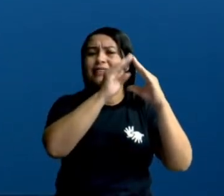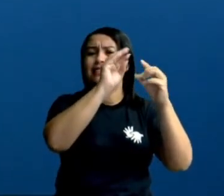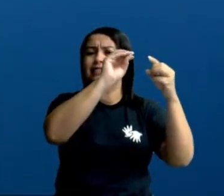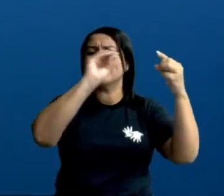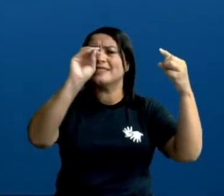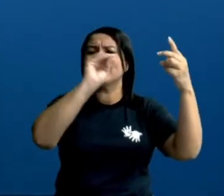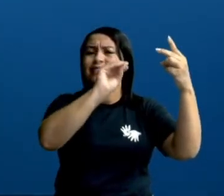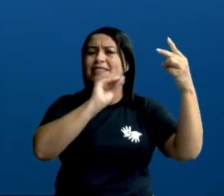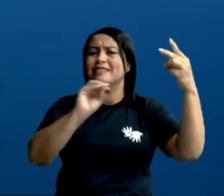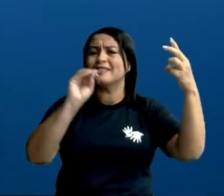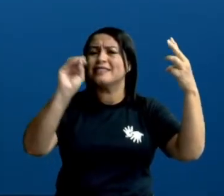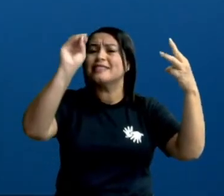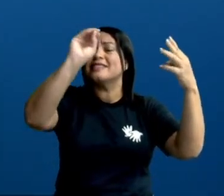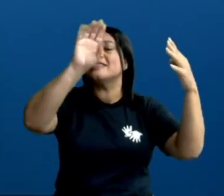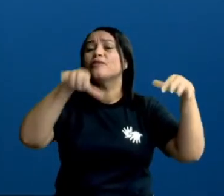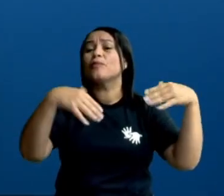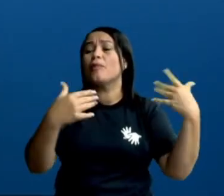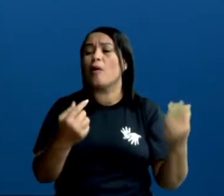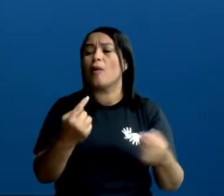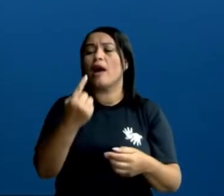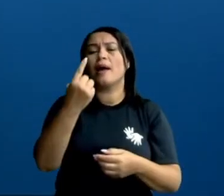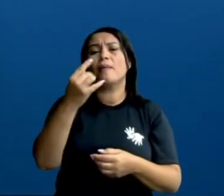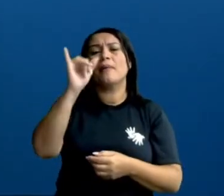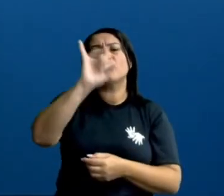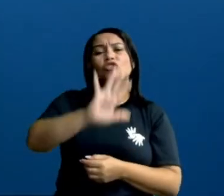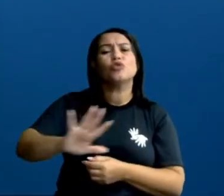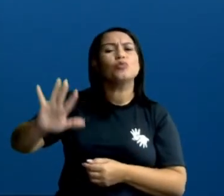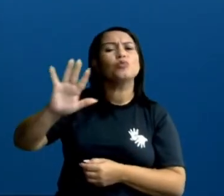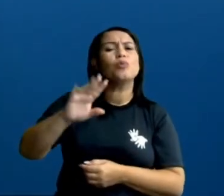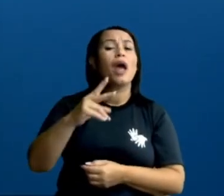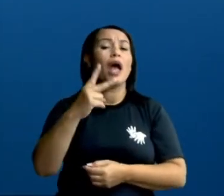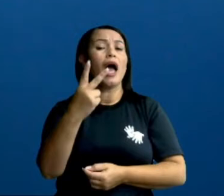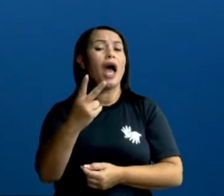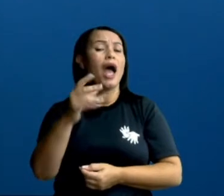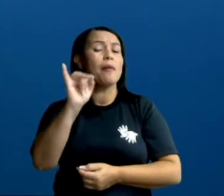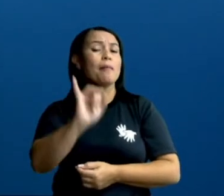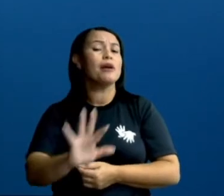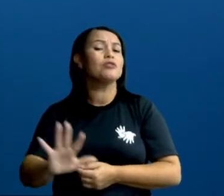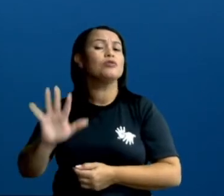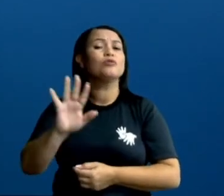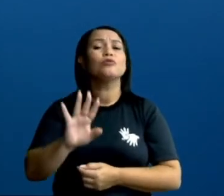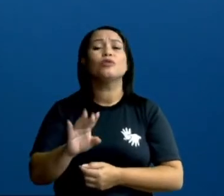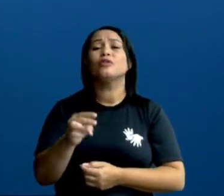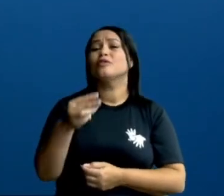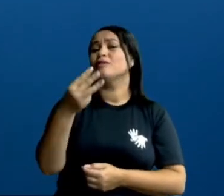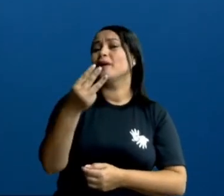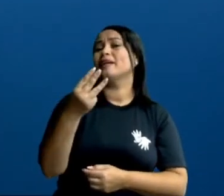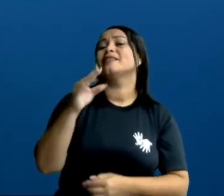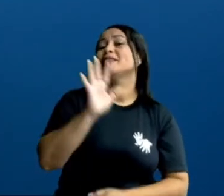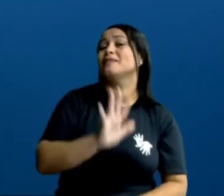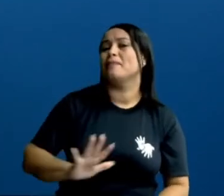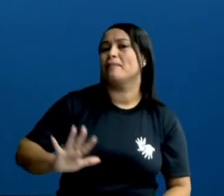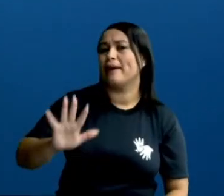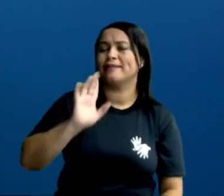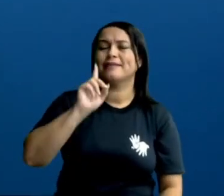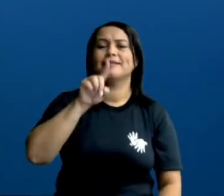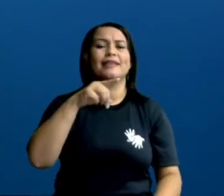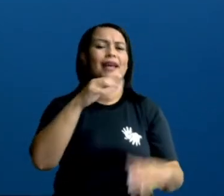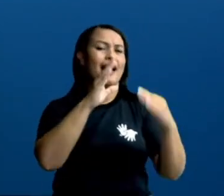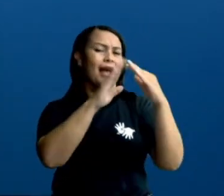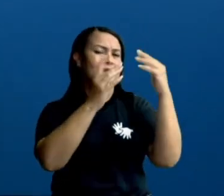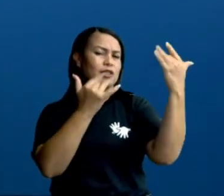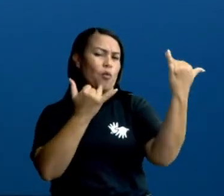a figura 1? É a figura 2? Ou é a 3, que é a